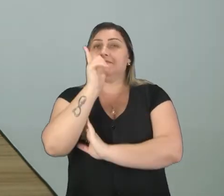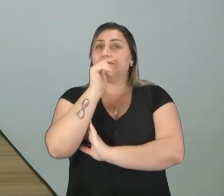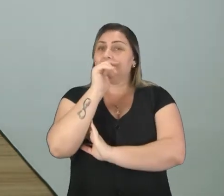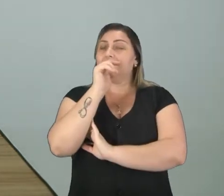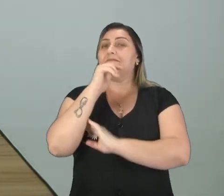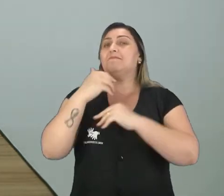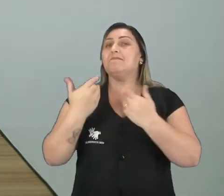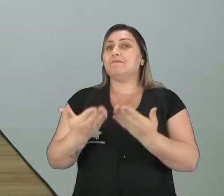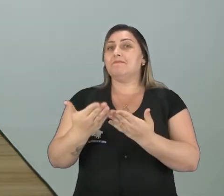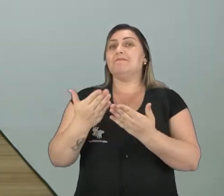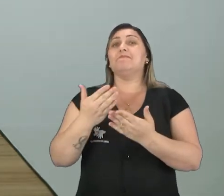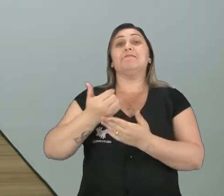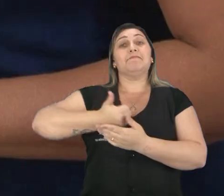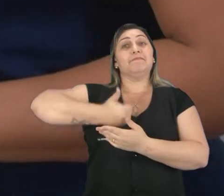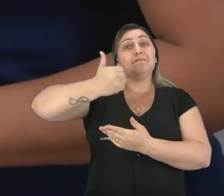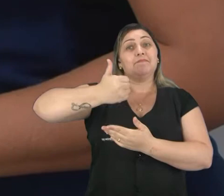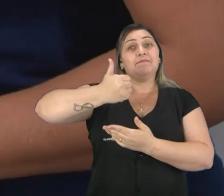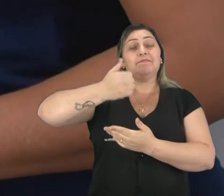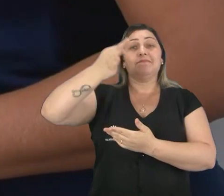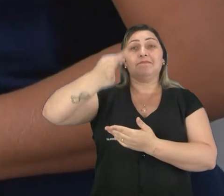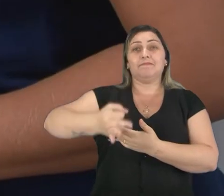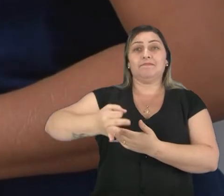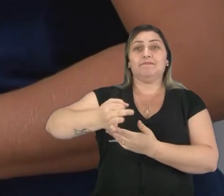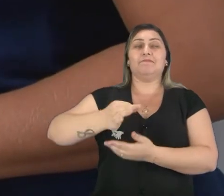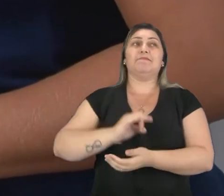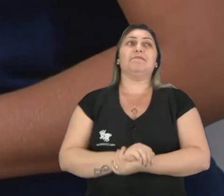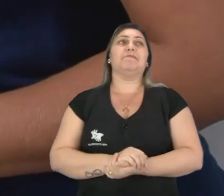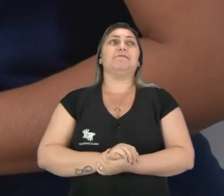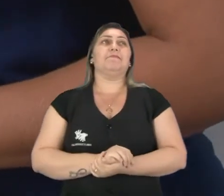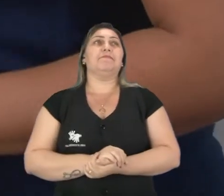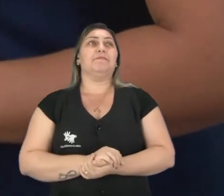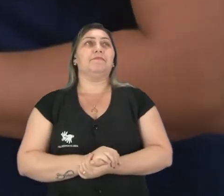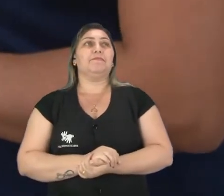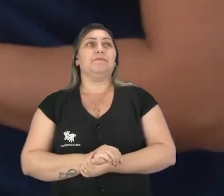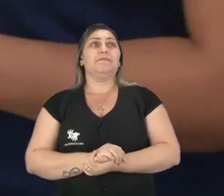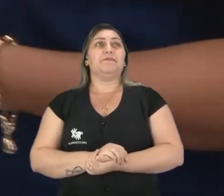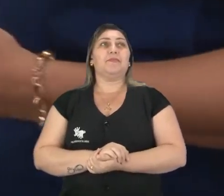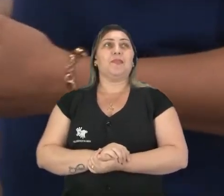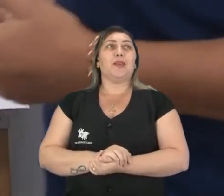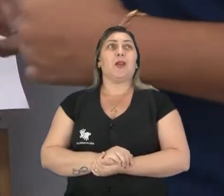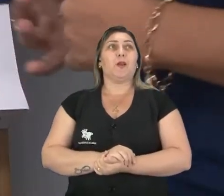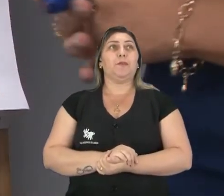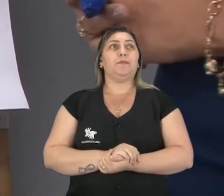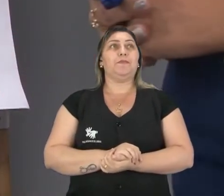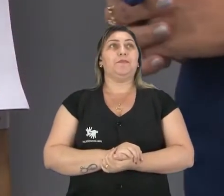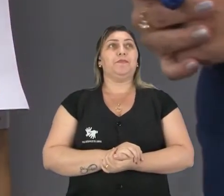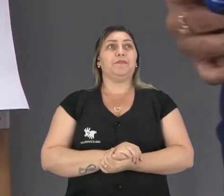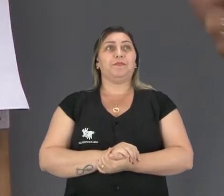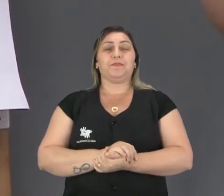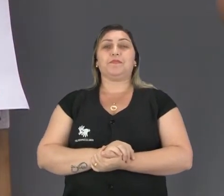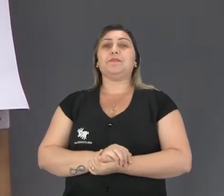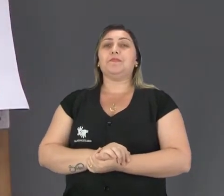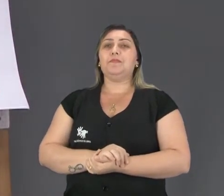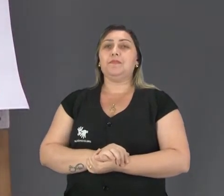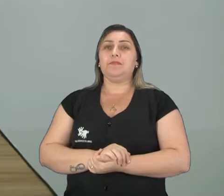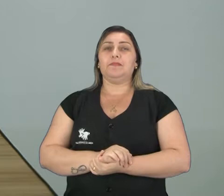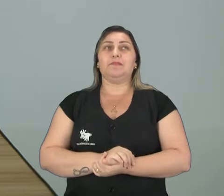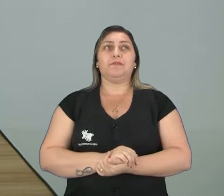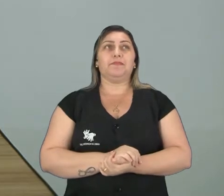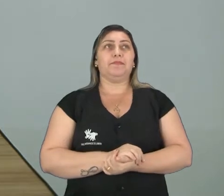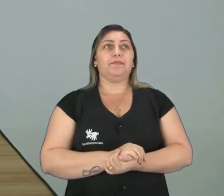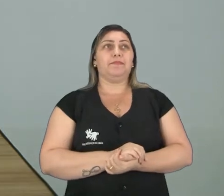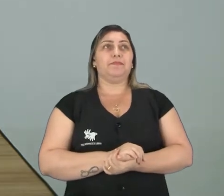é a alternativa? A primeira. Muito bem, aqui. Ensaboar tudo e depois